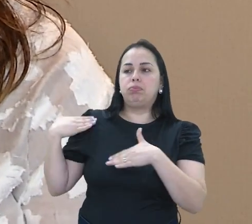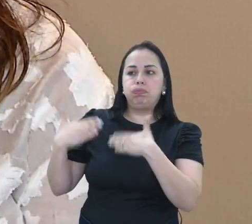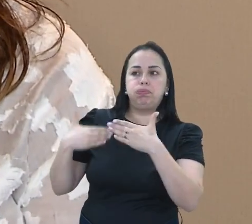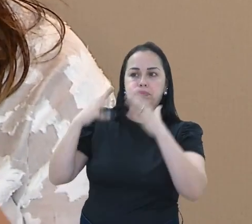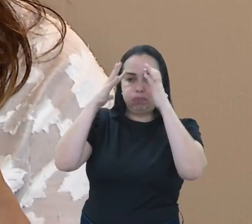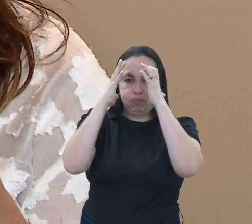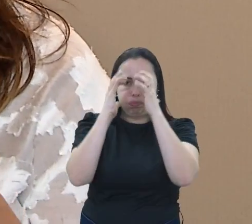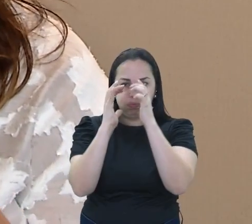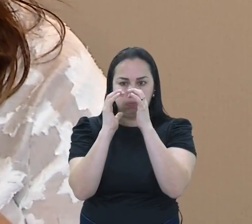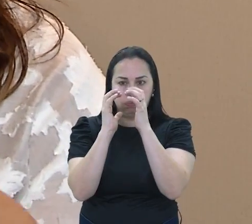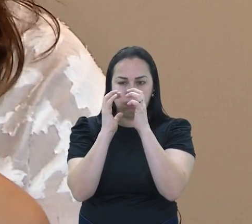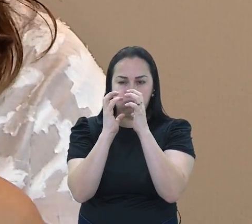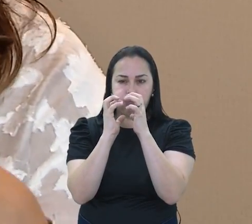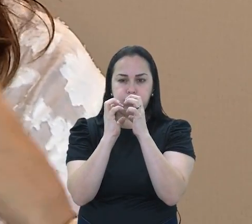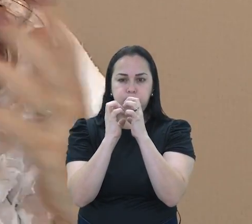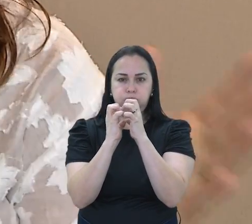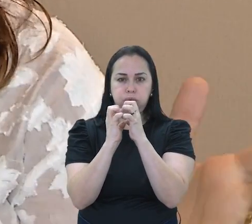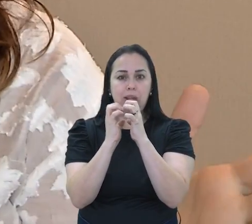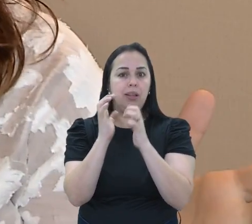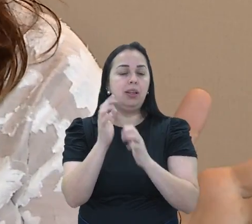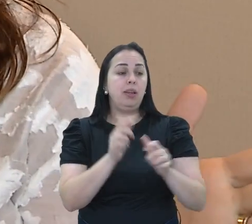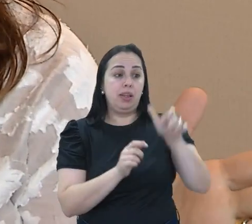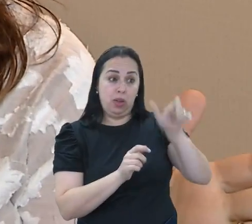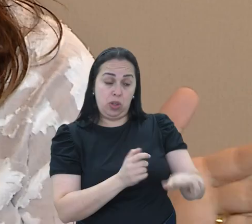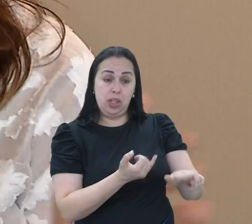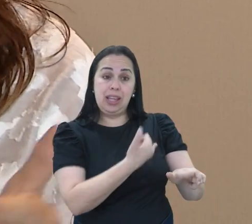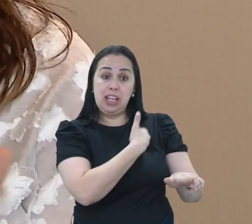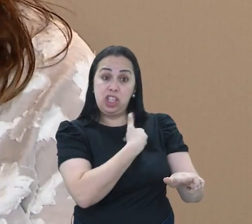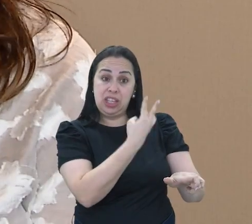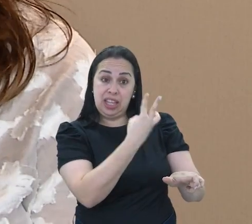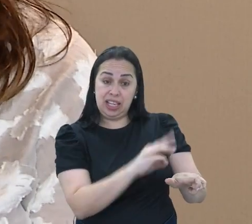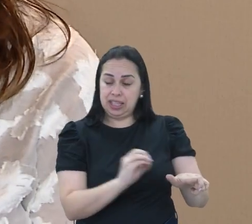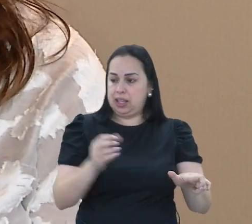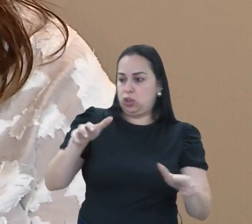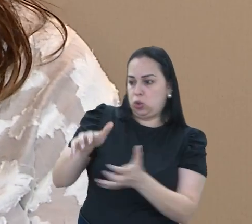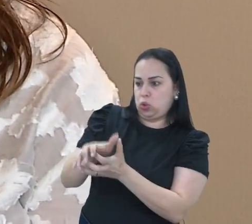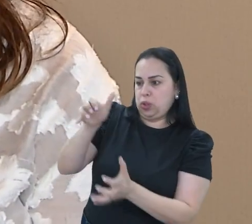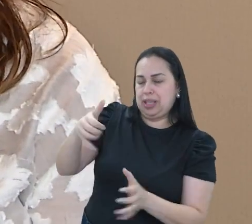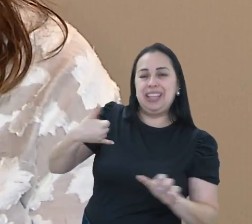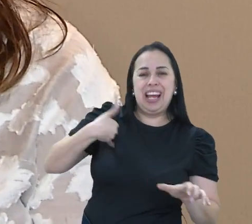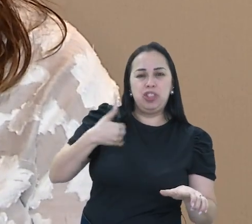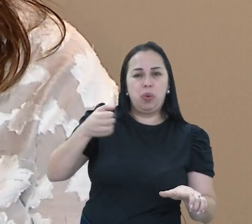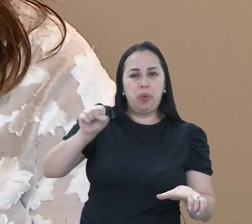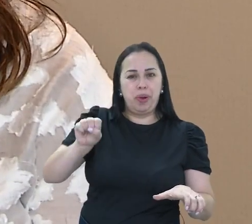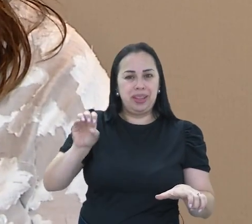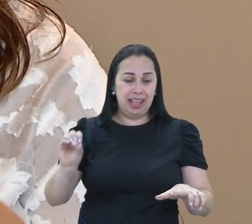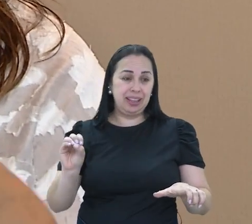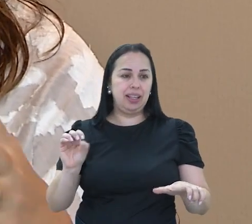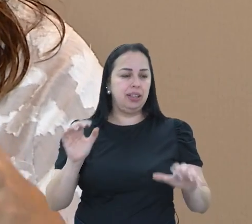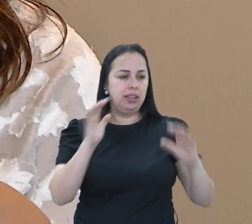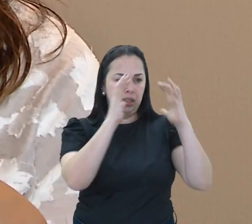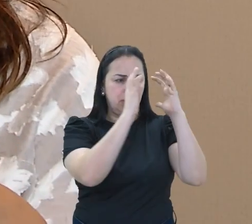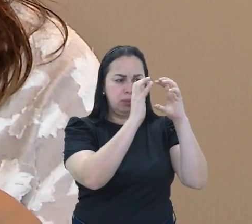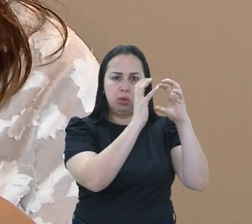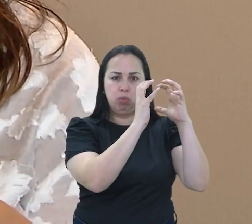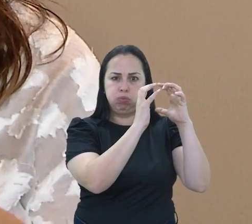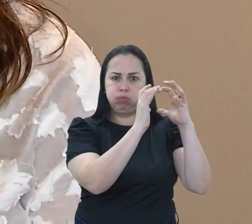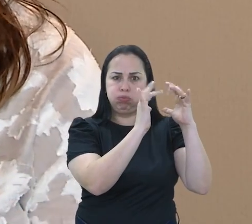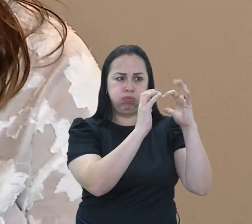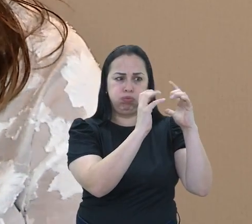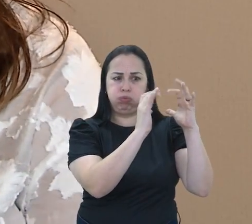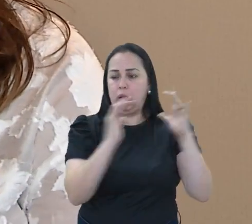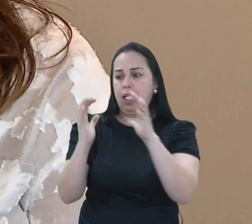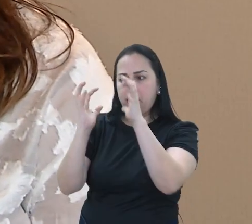encolhimento. Então, se a gente pega um cérebro de um jovem de 30 anos e um cérebro de um idoso de 80 anos, a gente tem uma diferença de